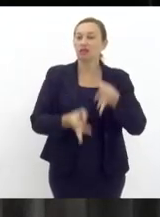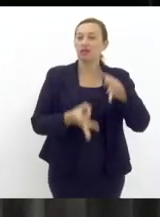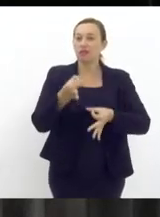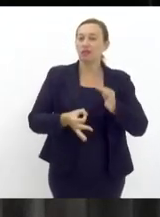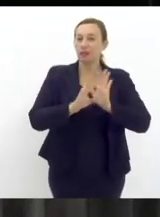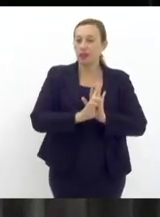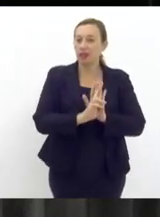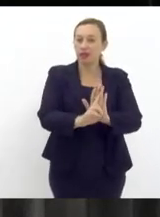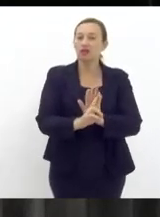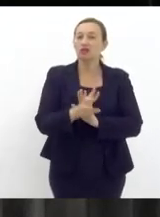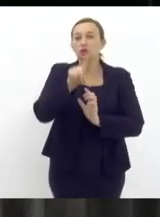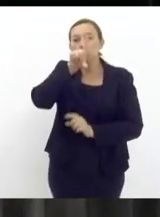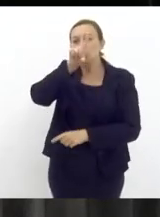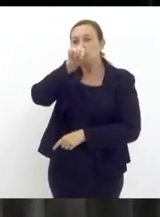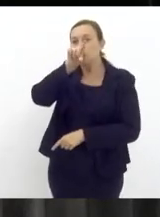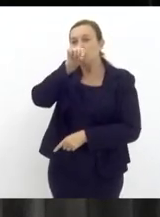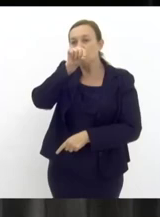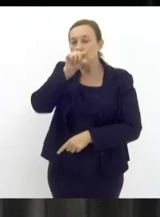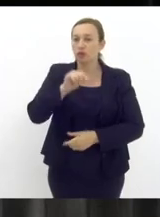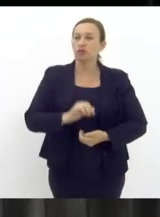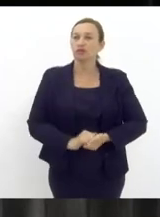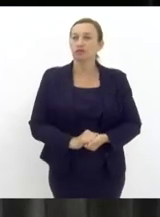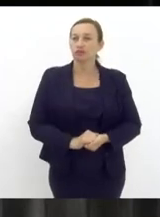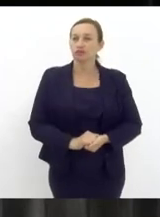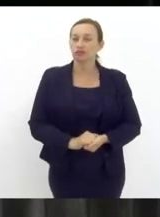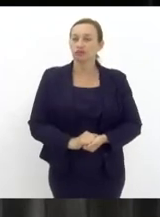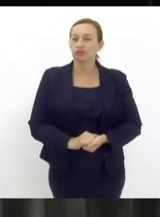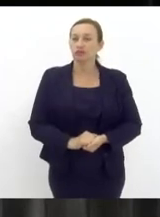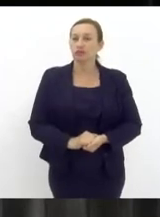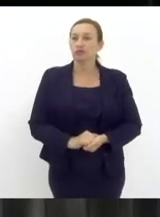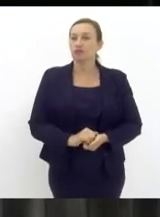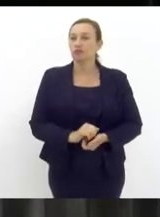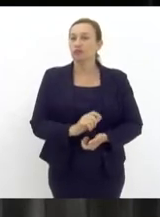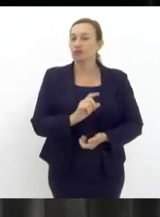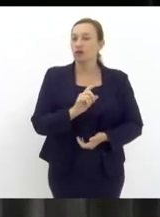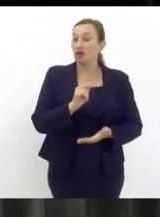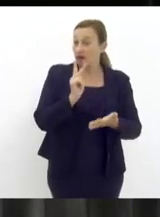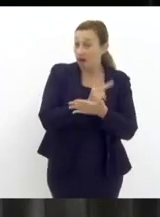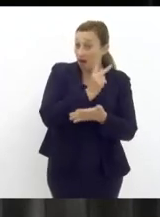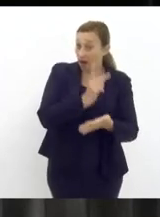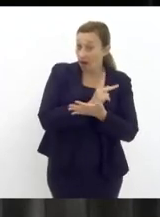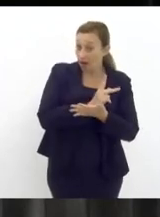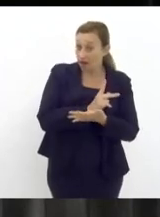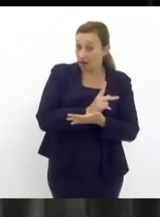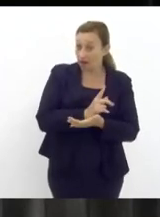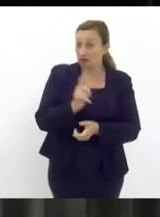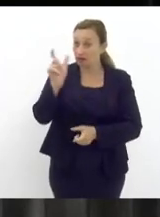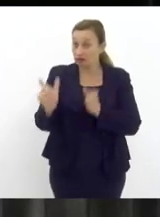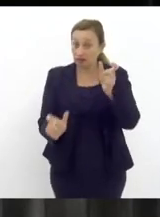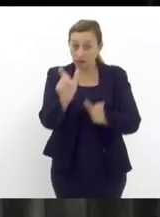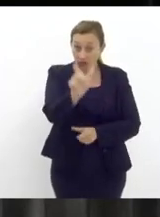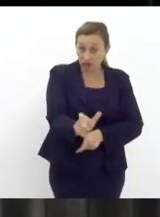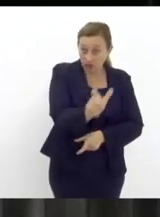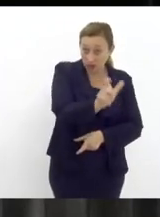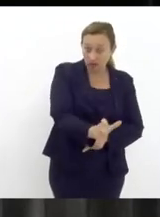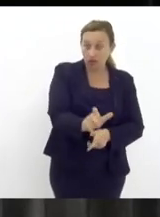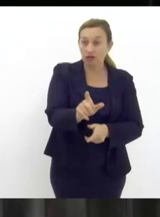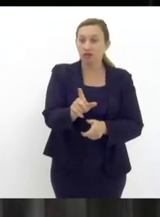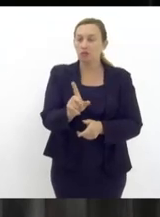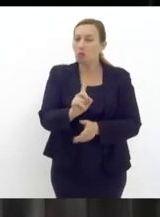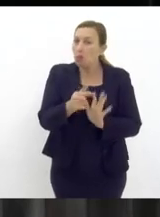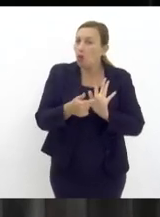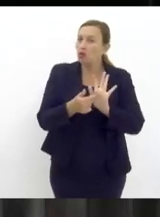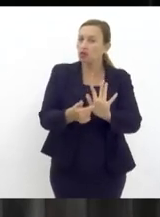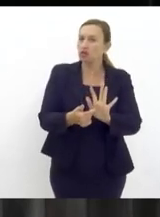representação do Twitter teve uma postura descompromissada e negligente em relação a perfis de investigados que mostram não